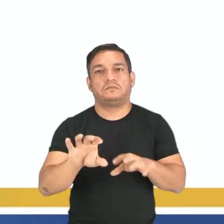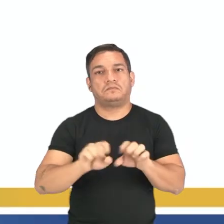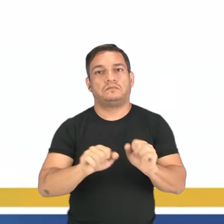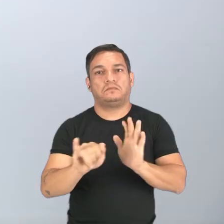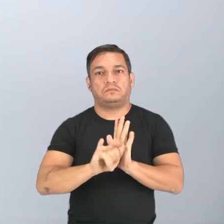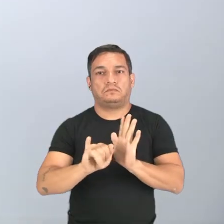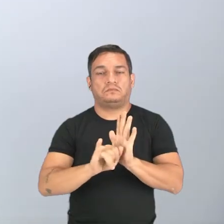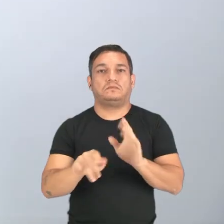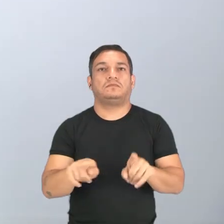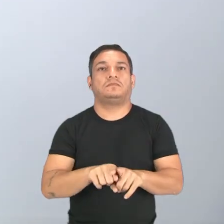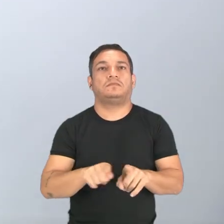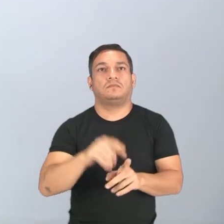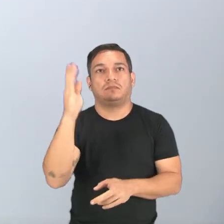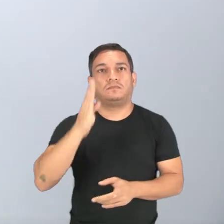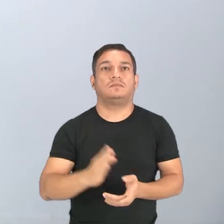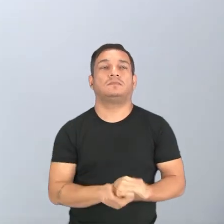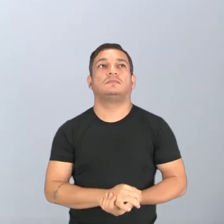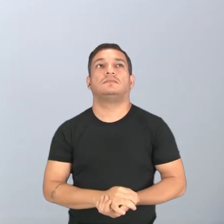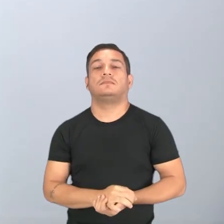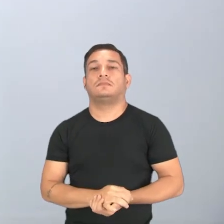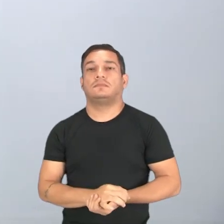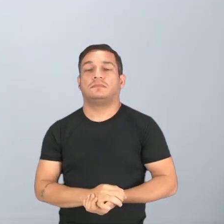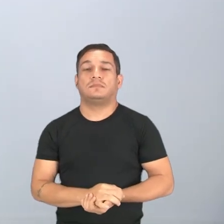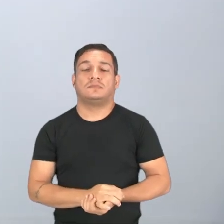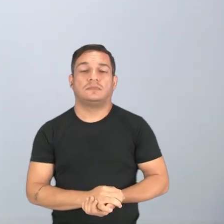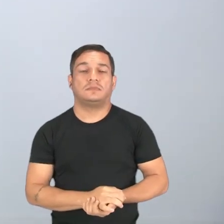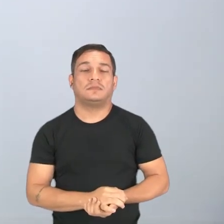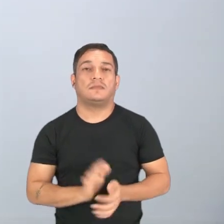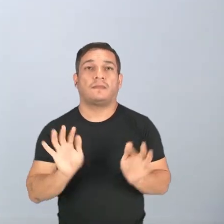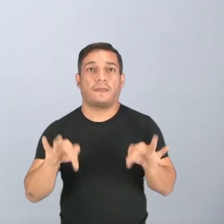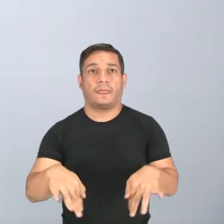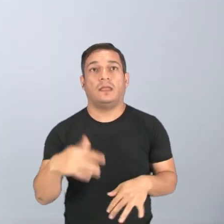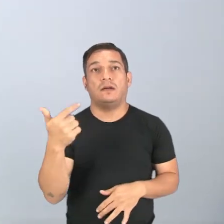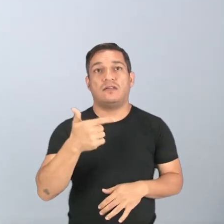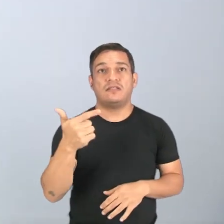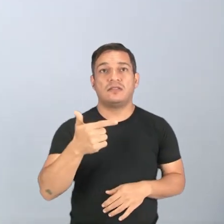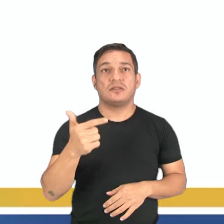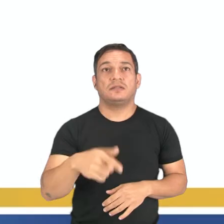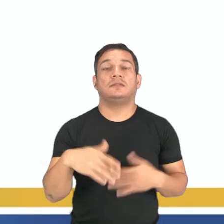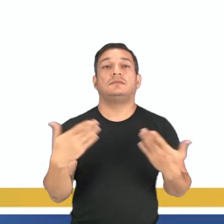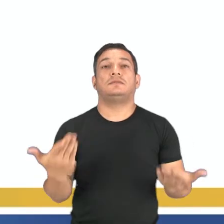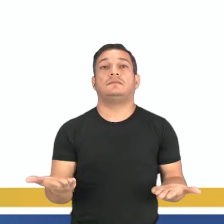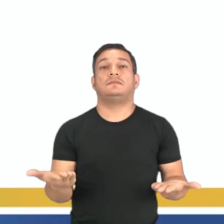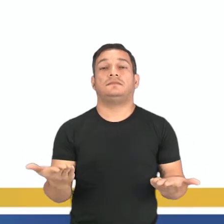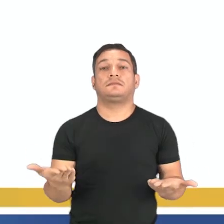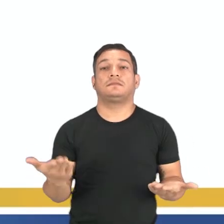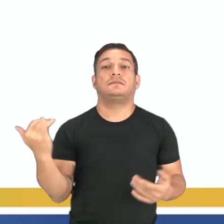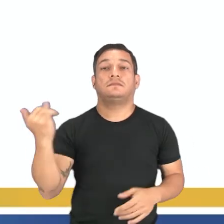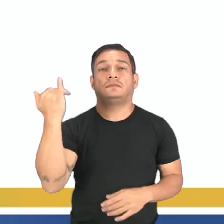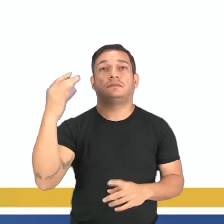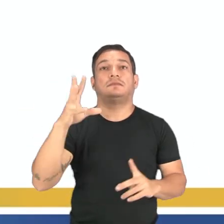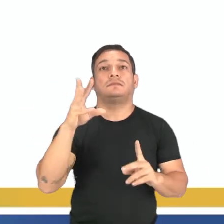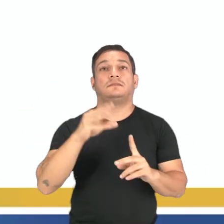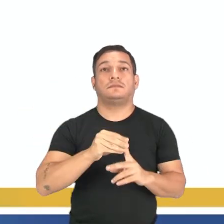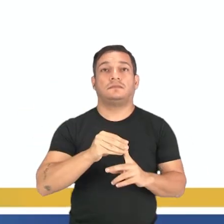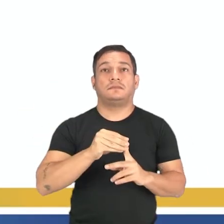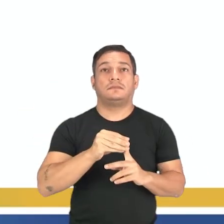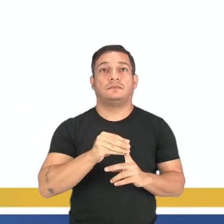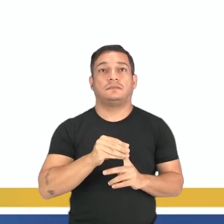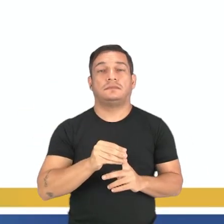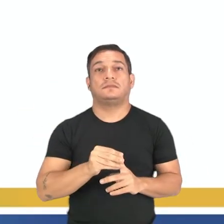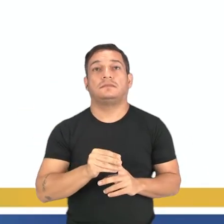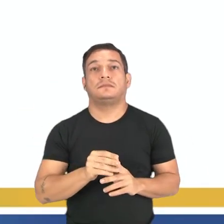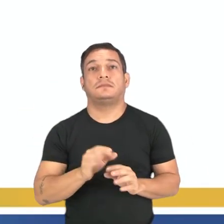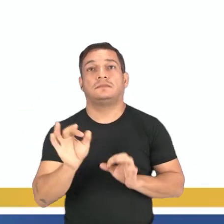formação identitária do Brasil, certo? E para finalizar, a questão 2. Qual a importância ou